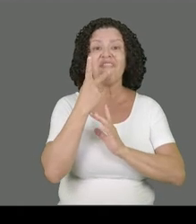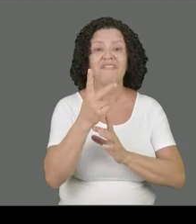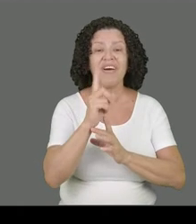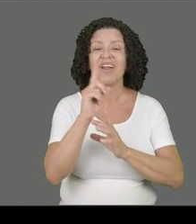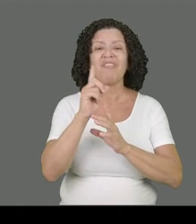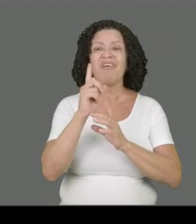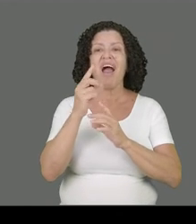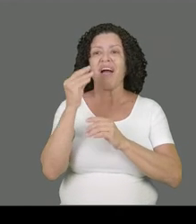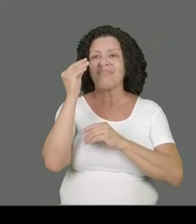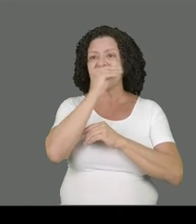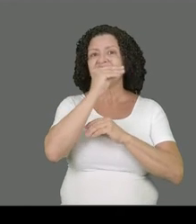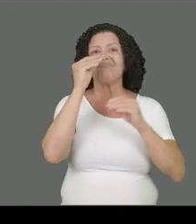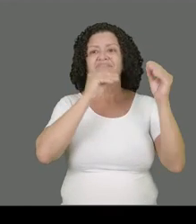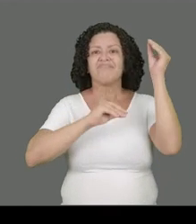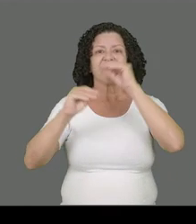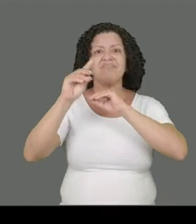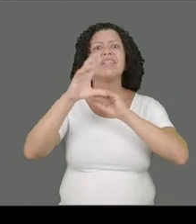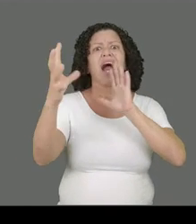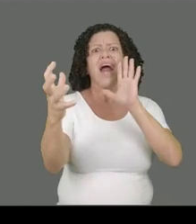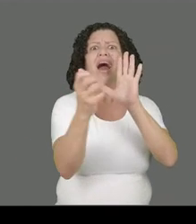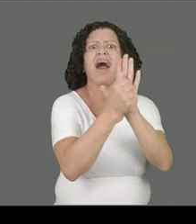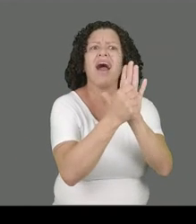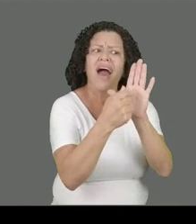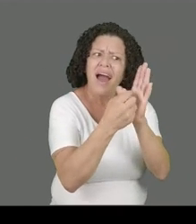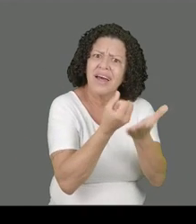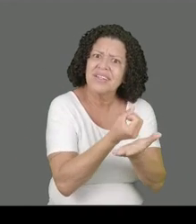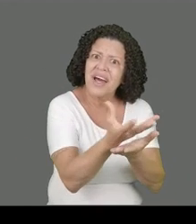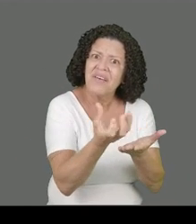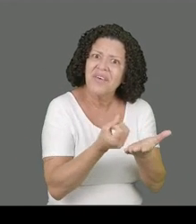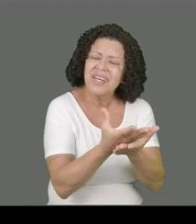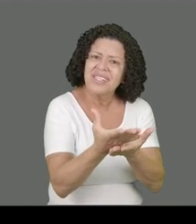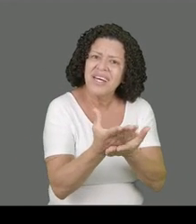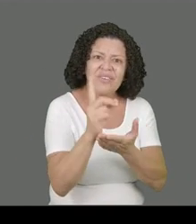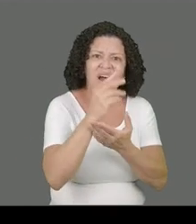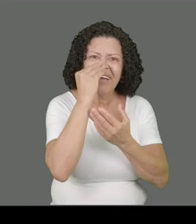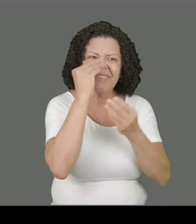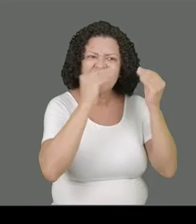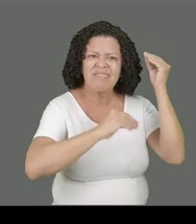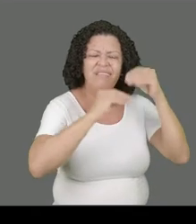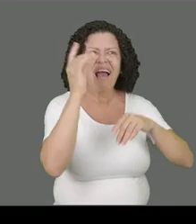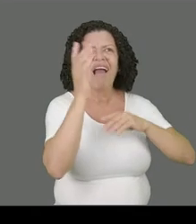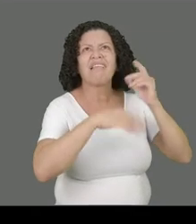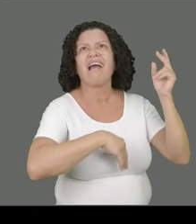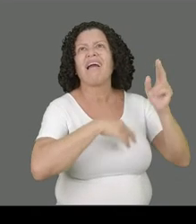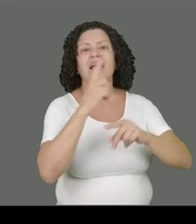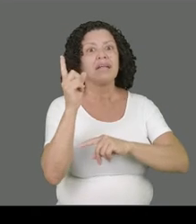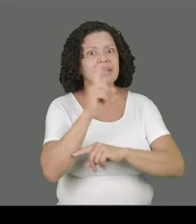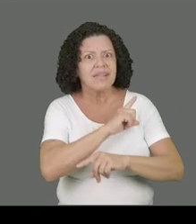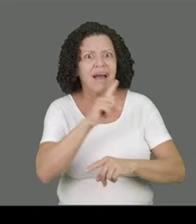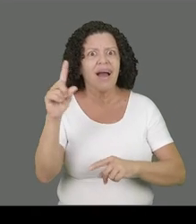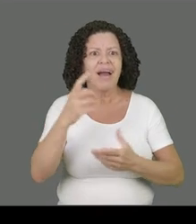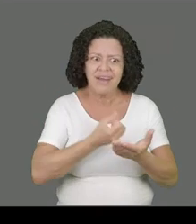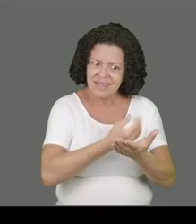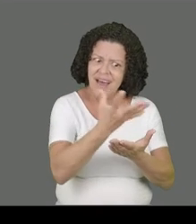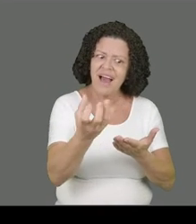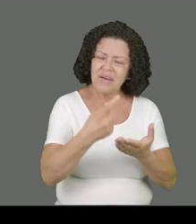em vão. Elas não estão ali registradas no Evangelho segundo o Espiritismo para que